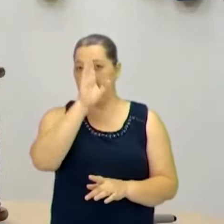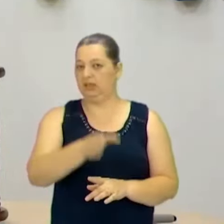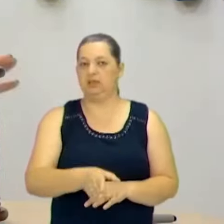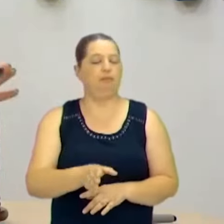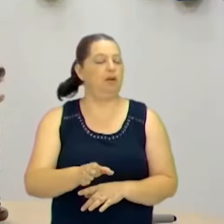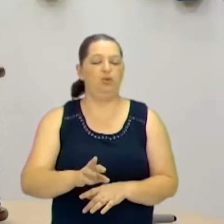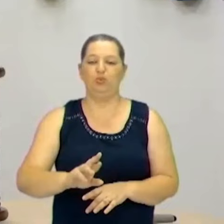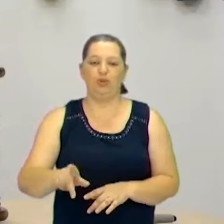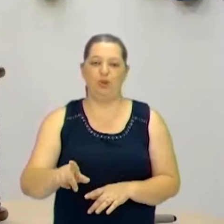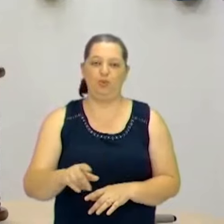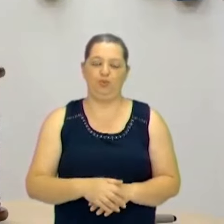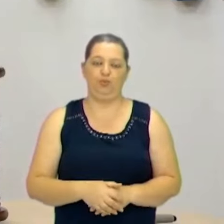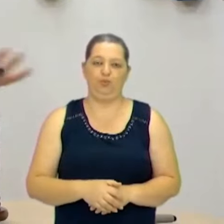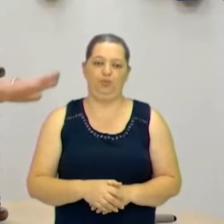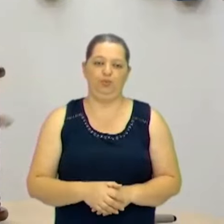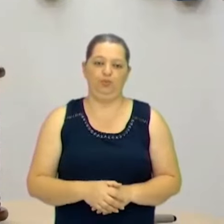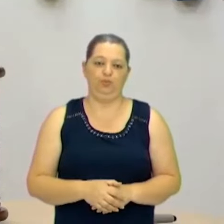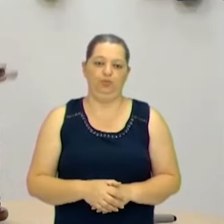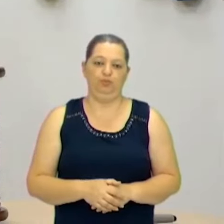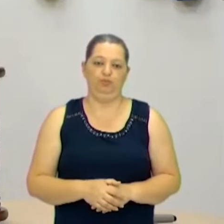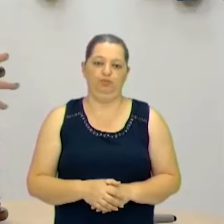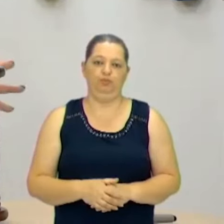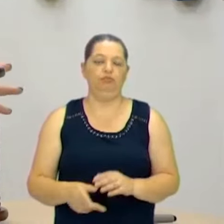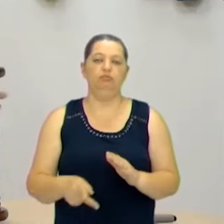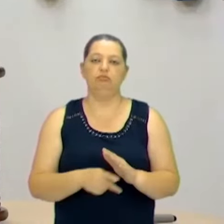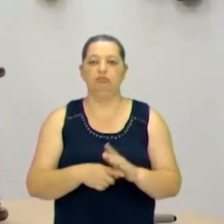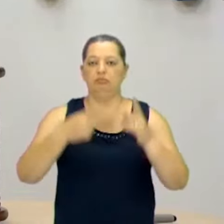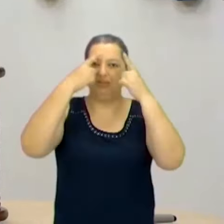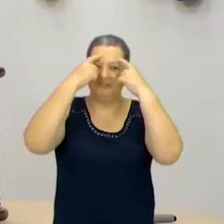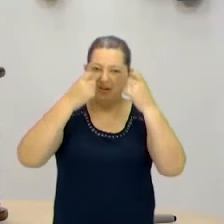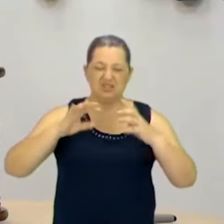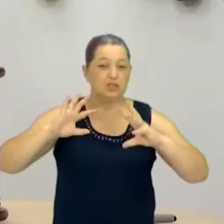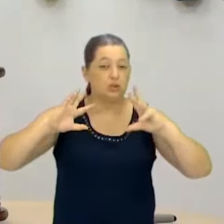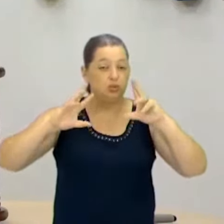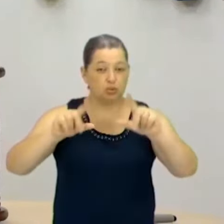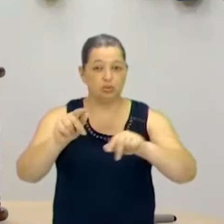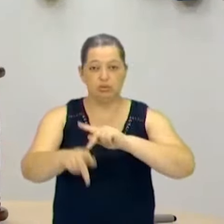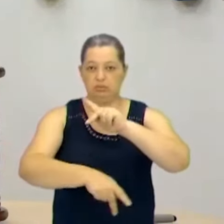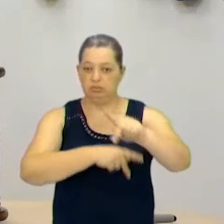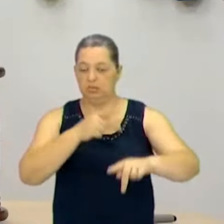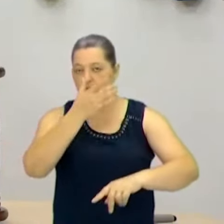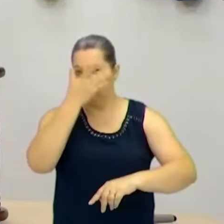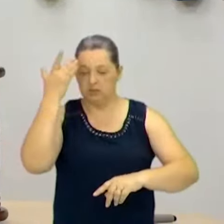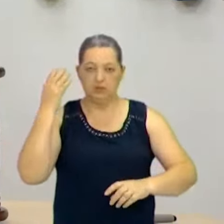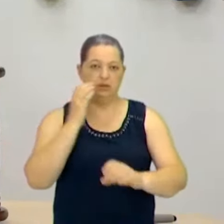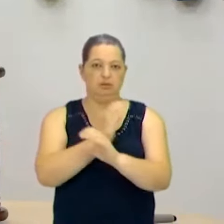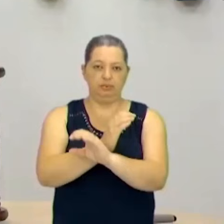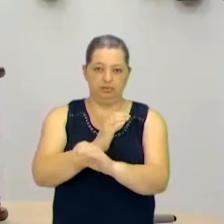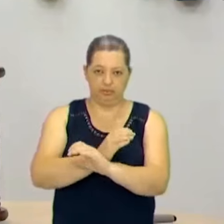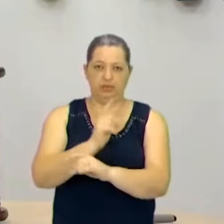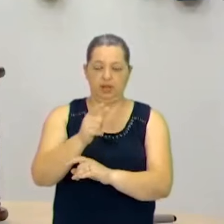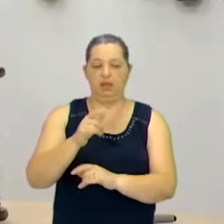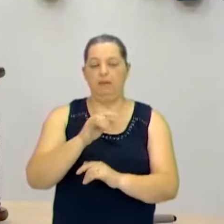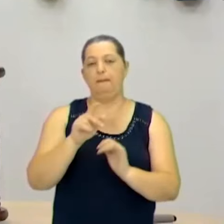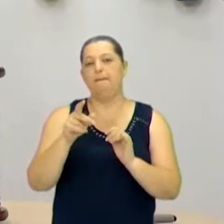Ele ataca, por exemplo, civis, para mandar um recado para o seu objeto